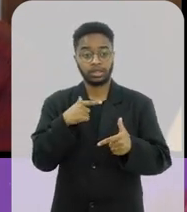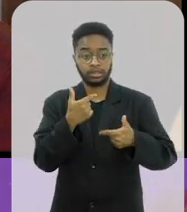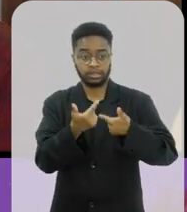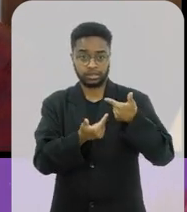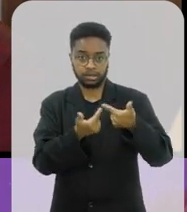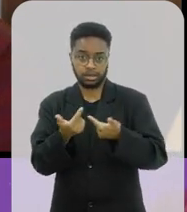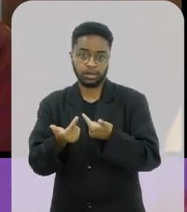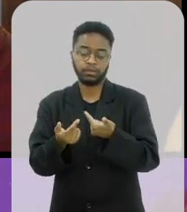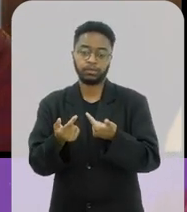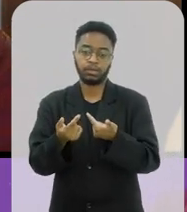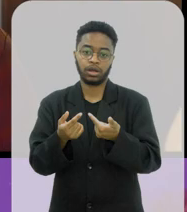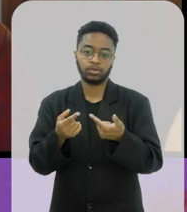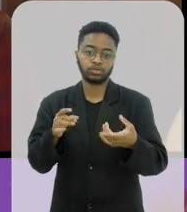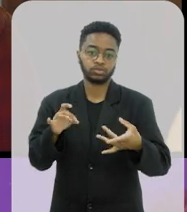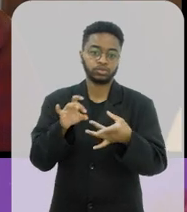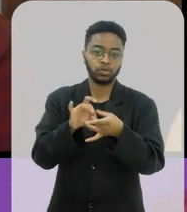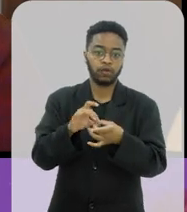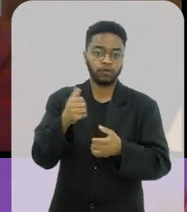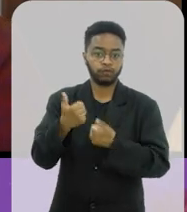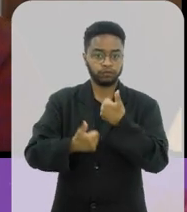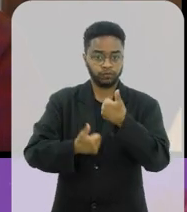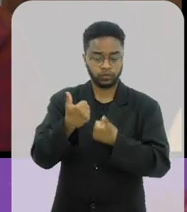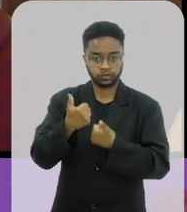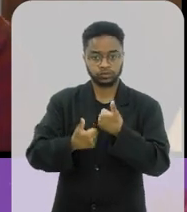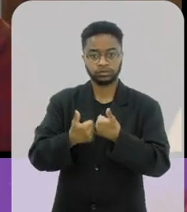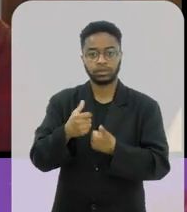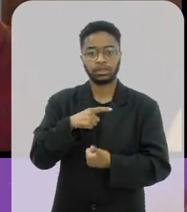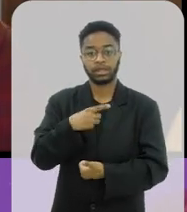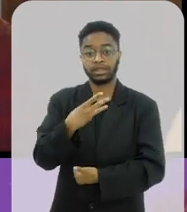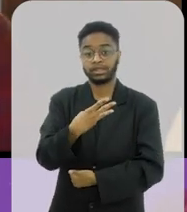gente fala em empregos relacionados ao futebol,